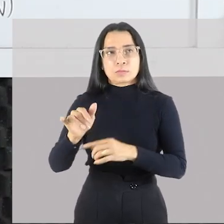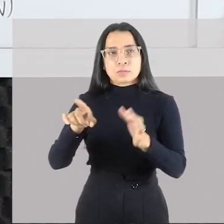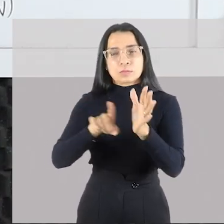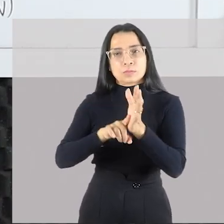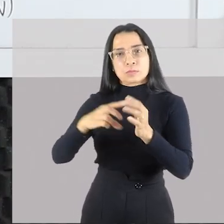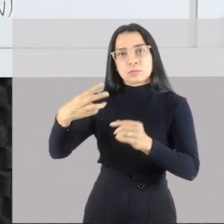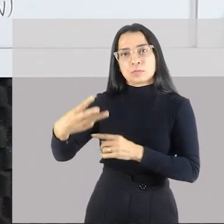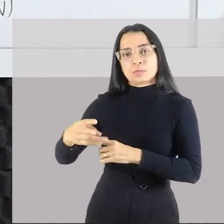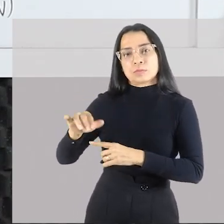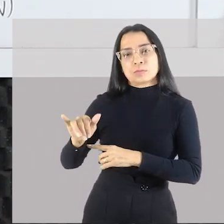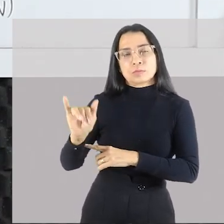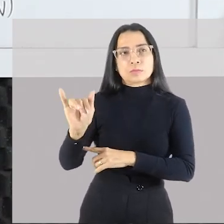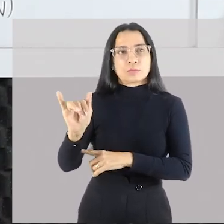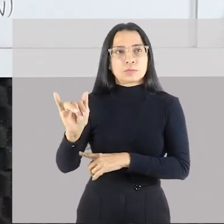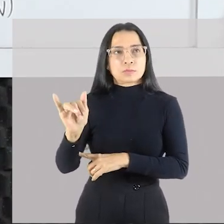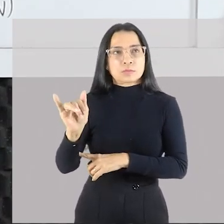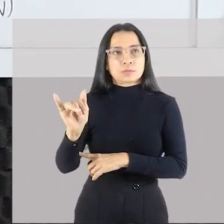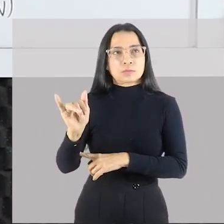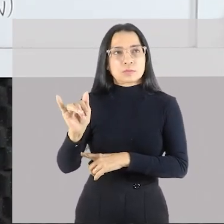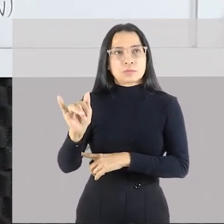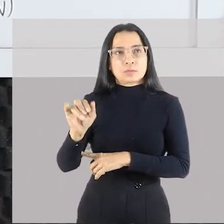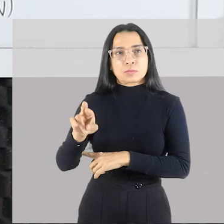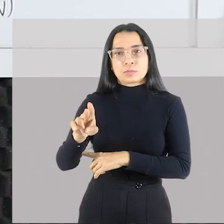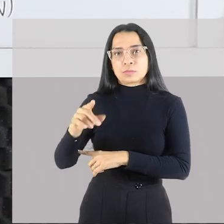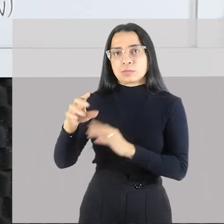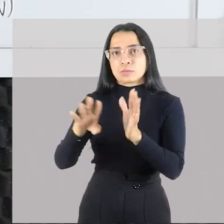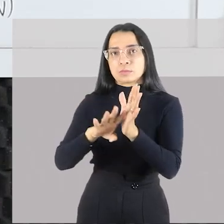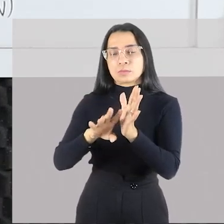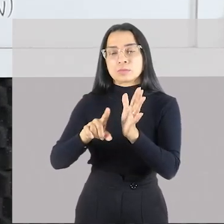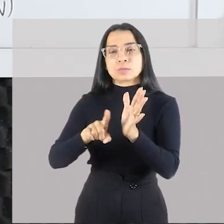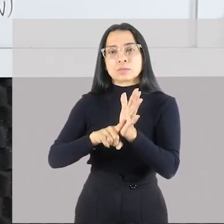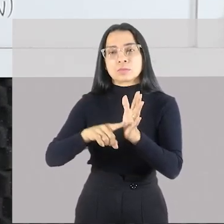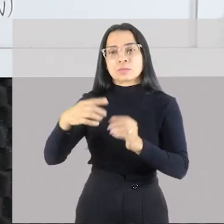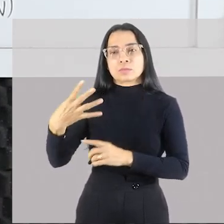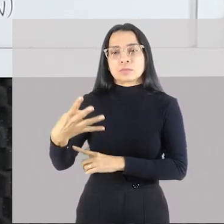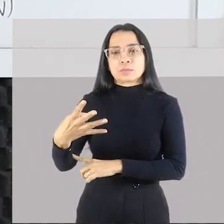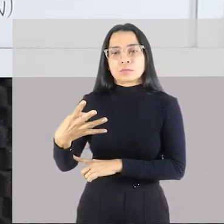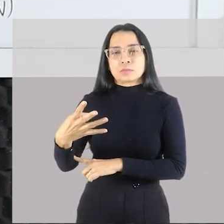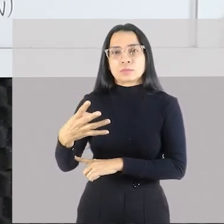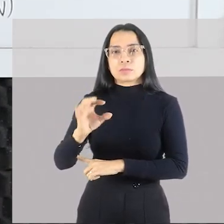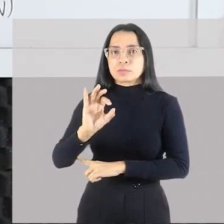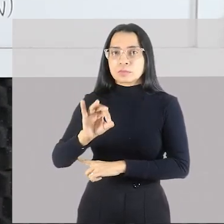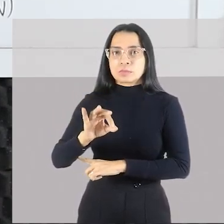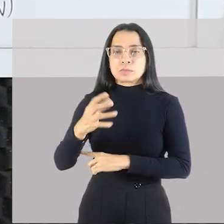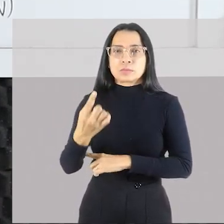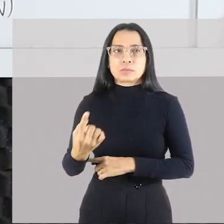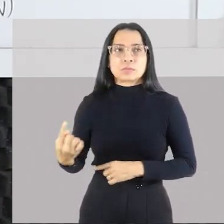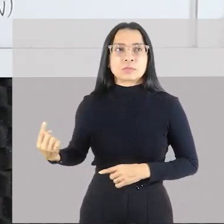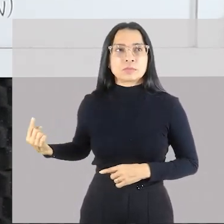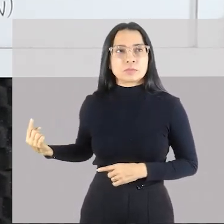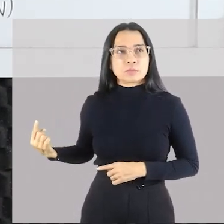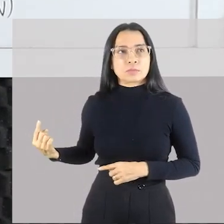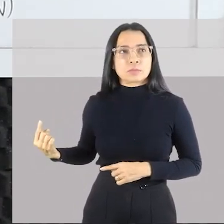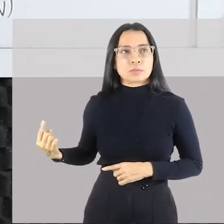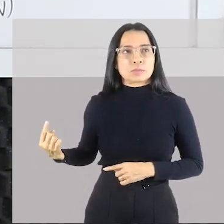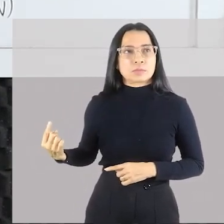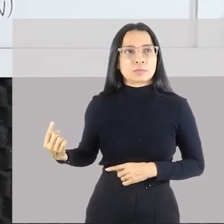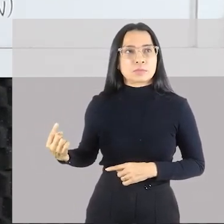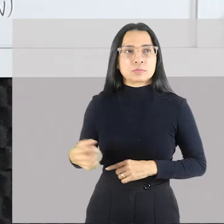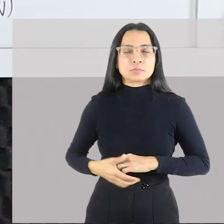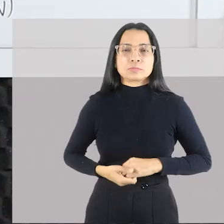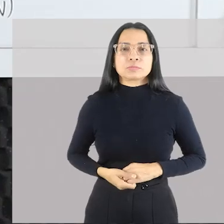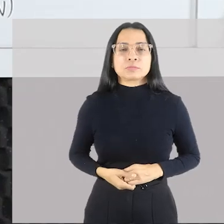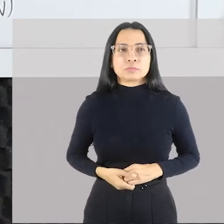menos 3y, igual a menos 4. Certo? Multiplicando aqui, ó, aplicando